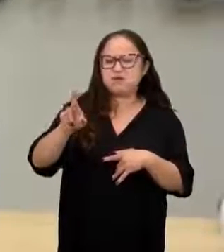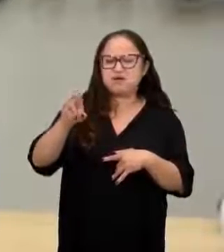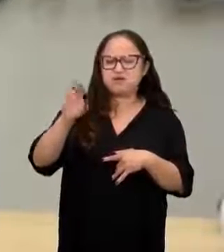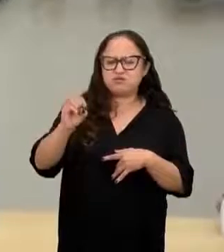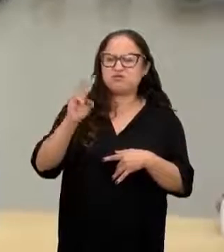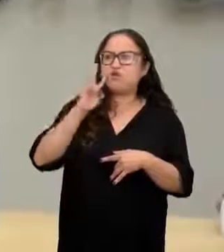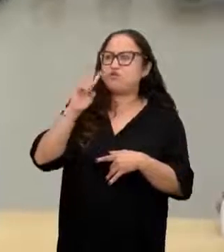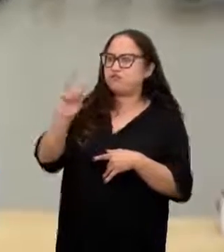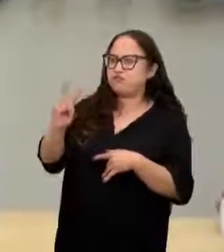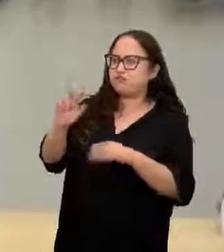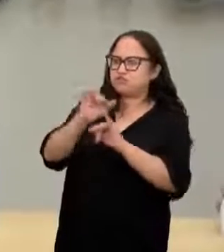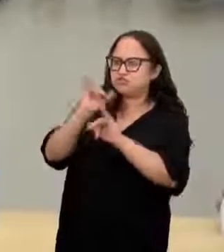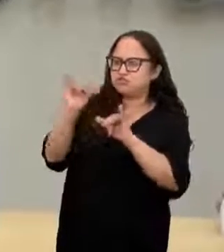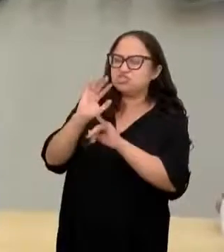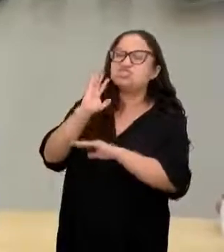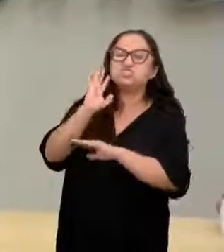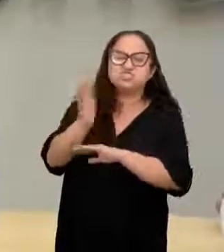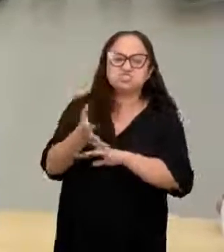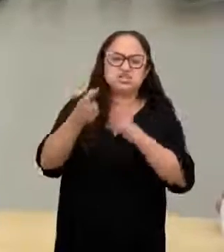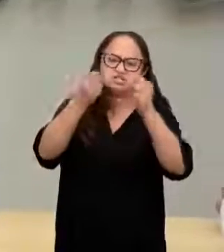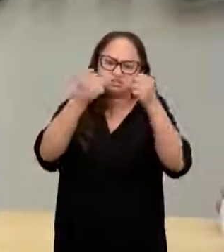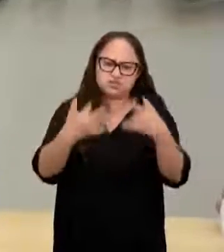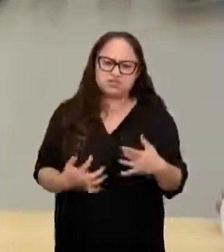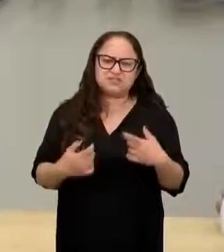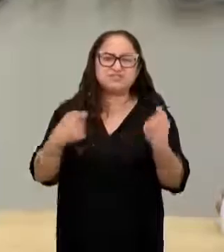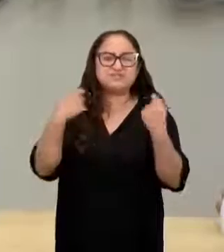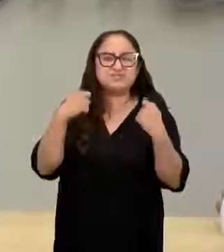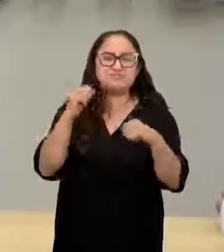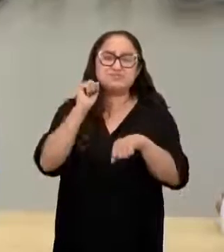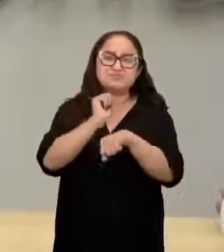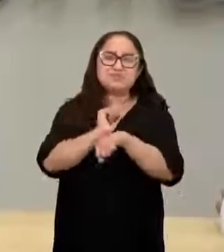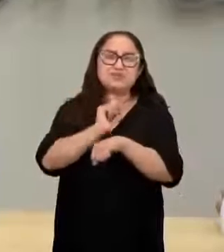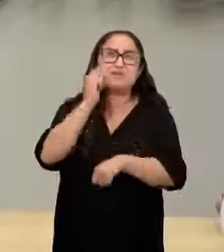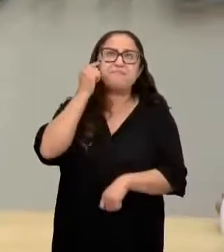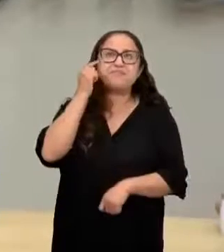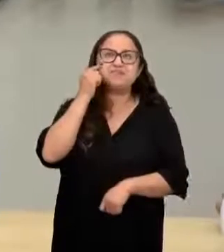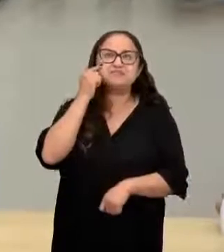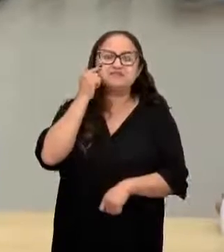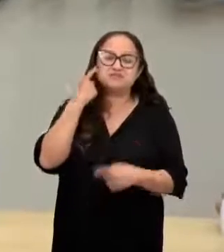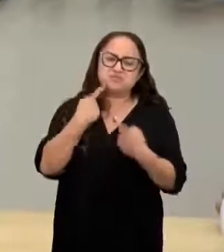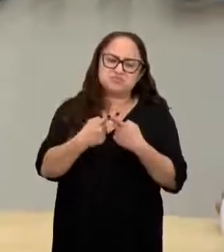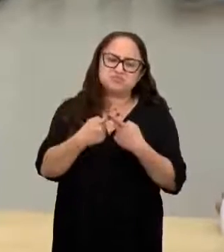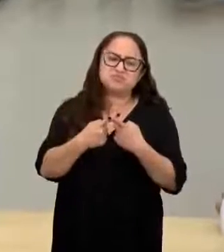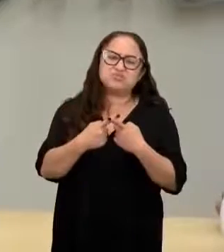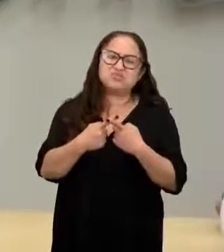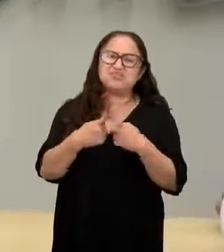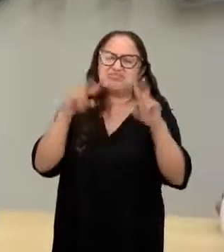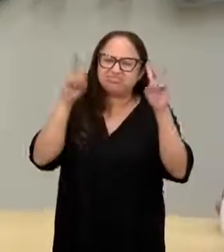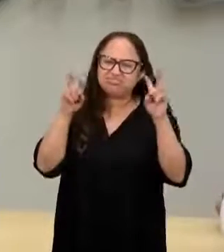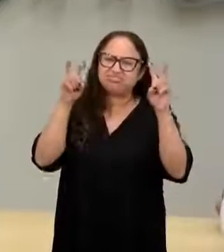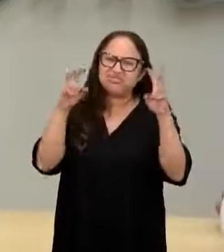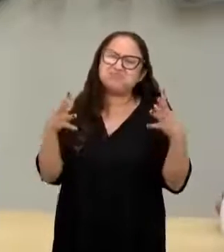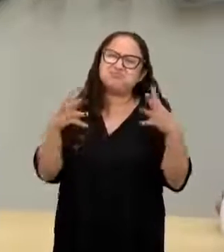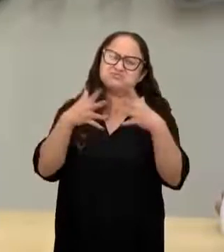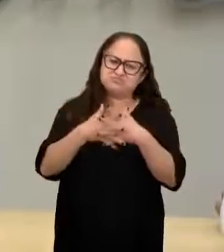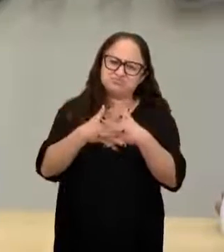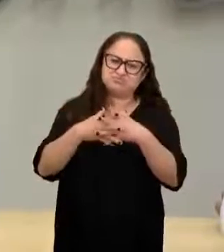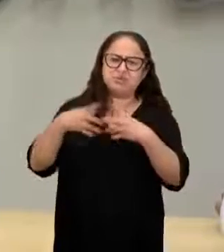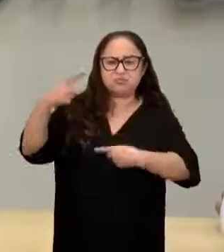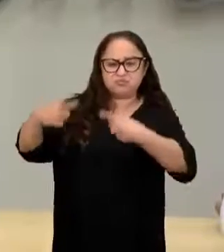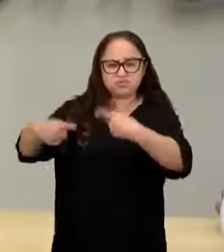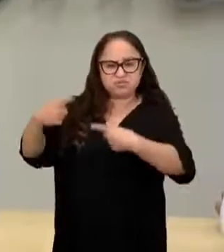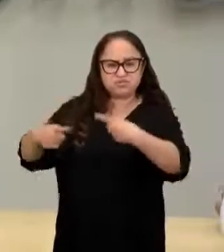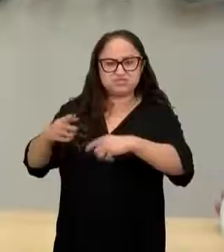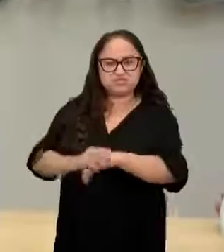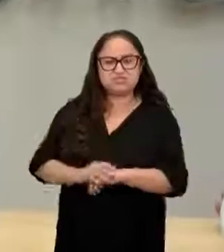olho a notícia e já saio falando. Você precisa dar uma parada, pensada, porque são assuntos bem complexos, né? Políticas. A questão